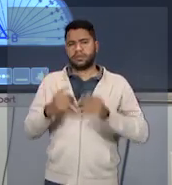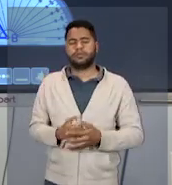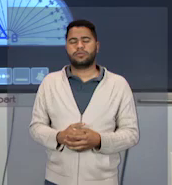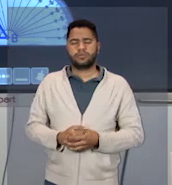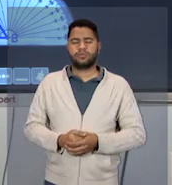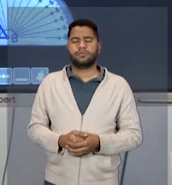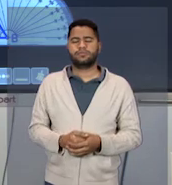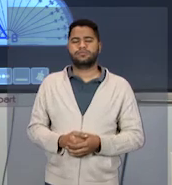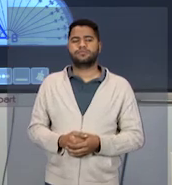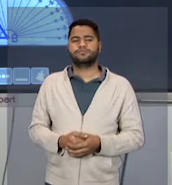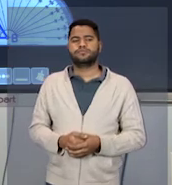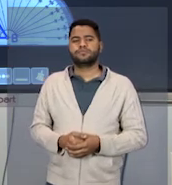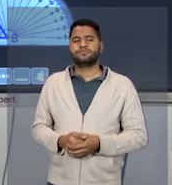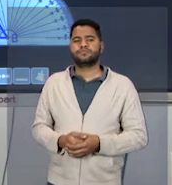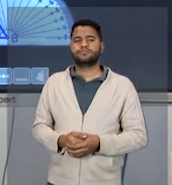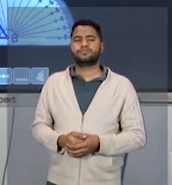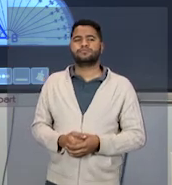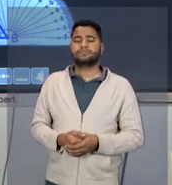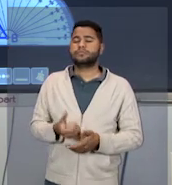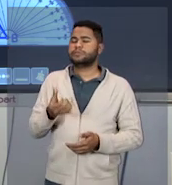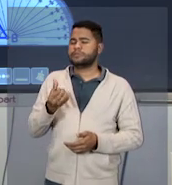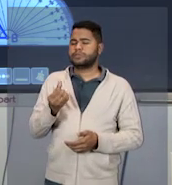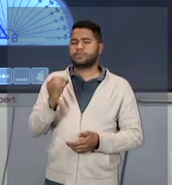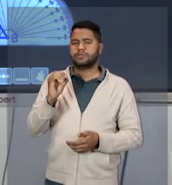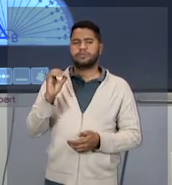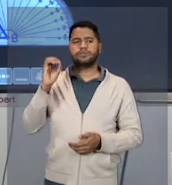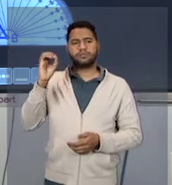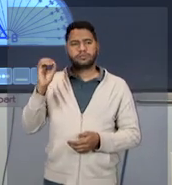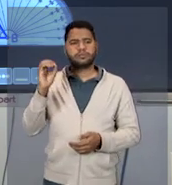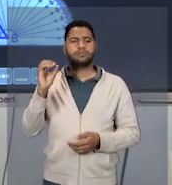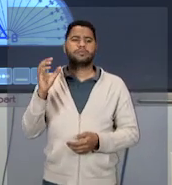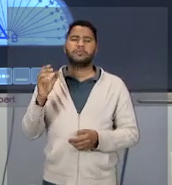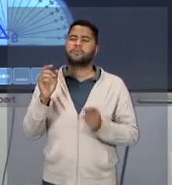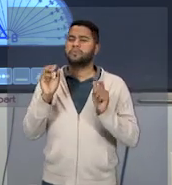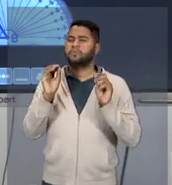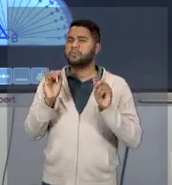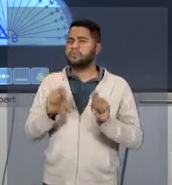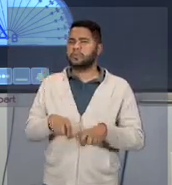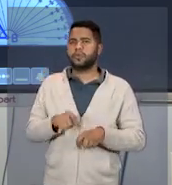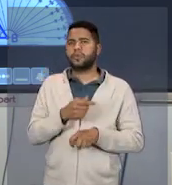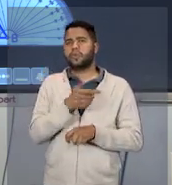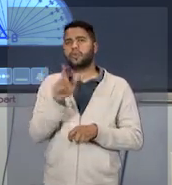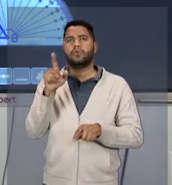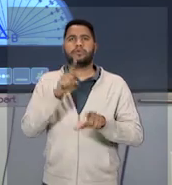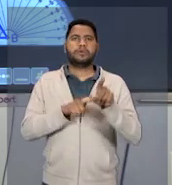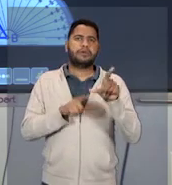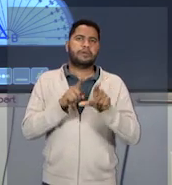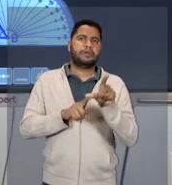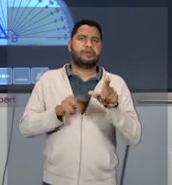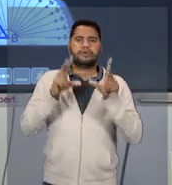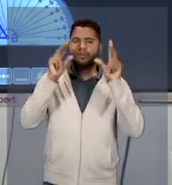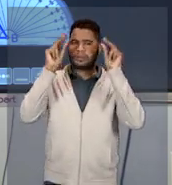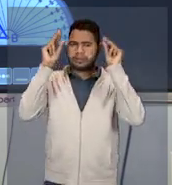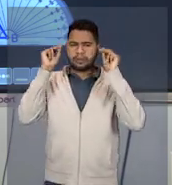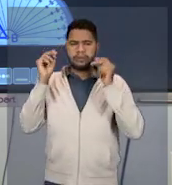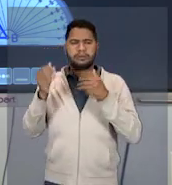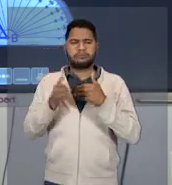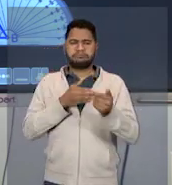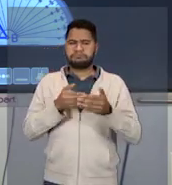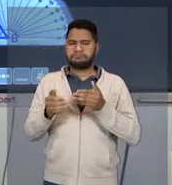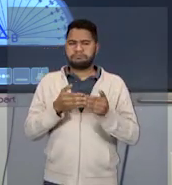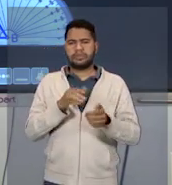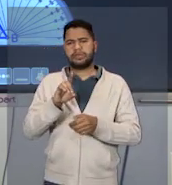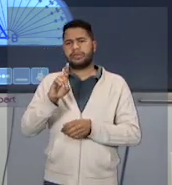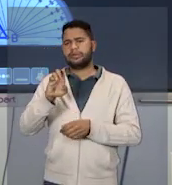aqui. Aqui é 60, ao mesmo caso, o ângulo C é 60. Poderia colocar uma letra grega, o alfa, o teta e